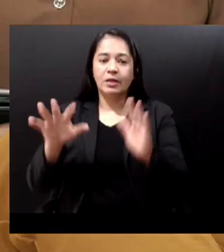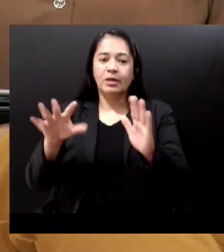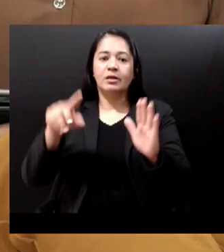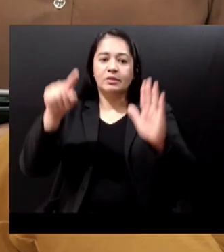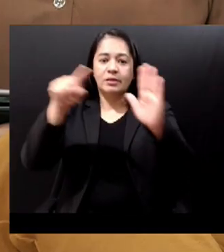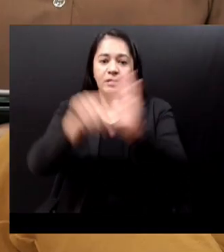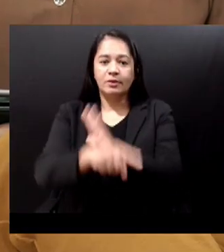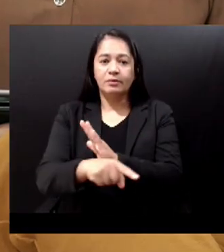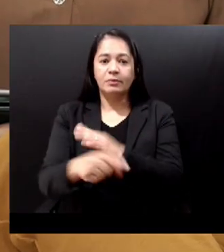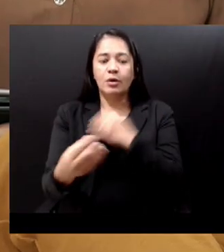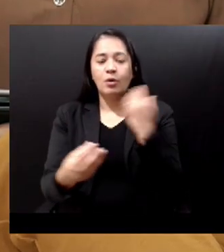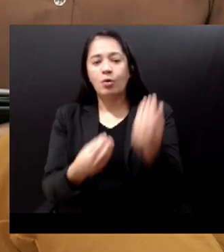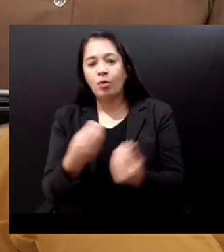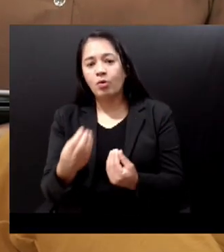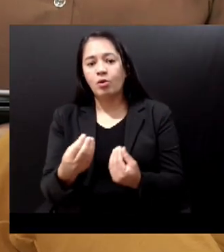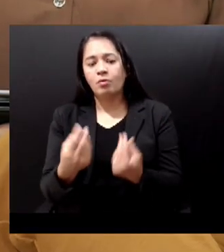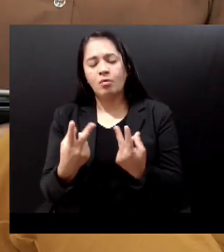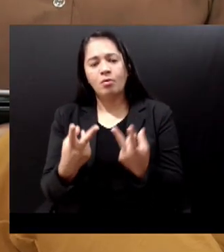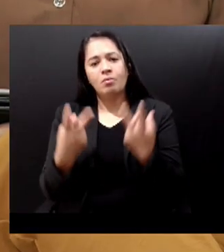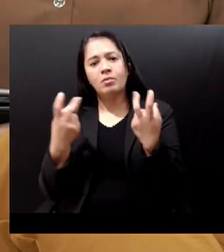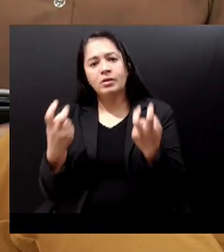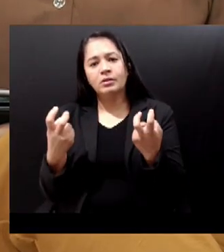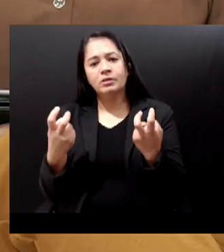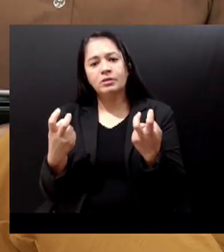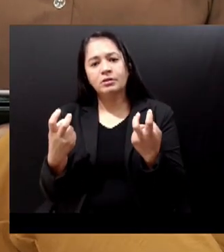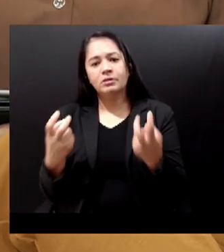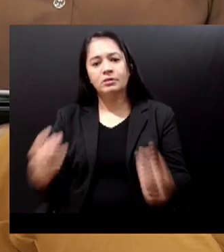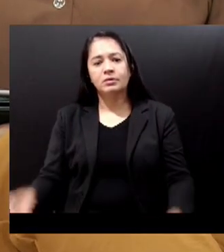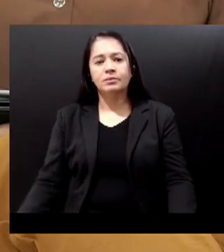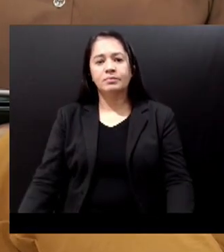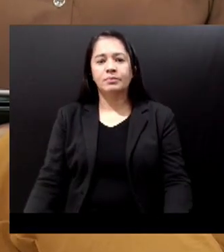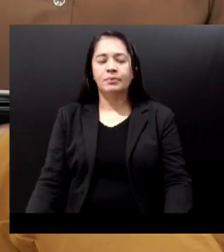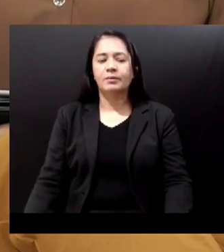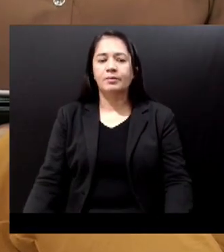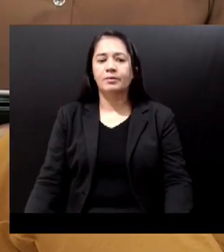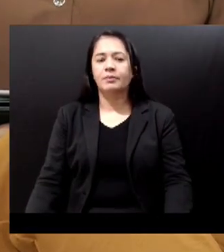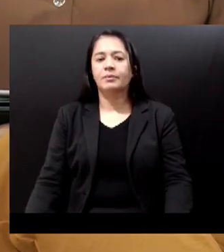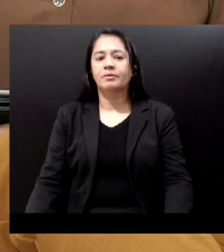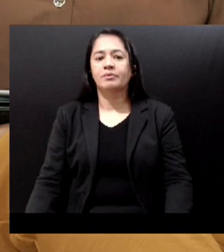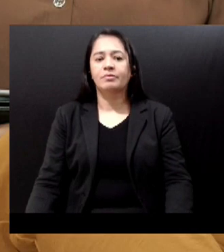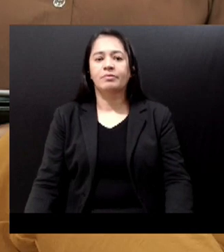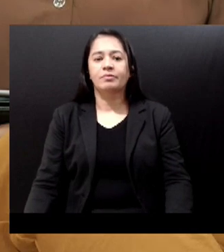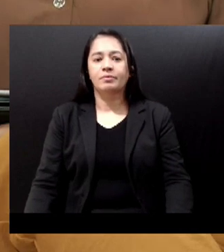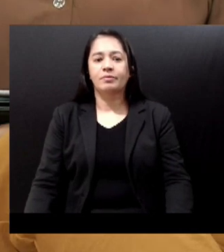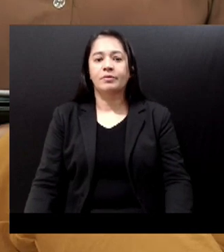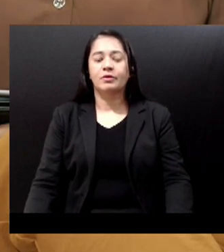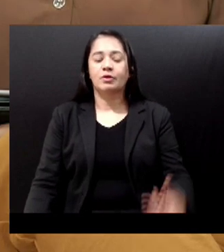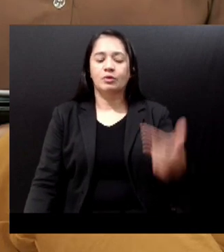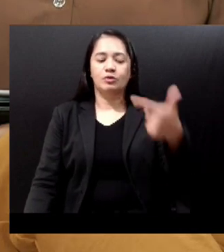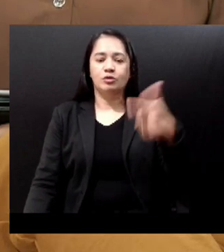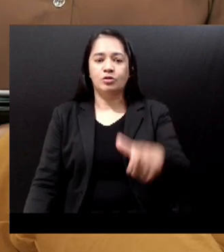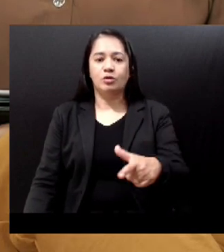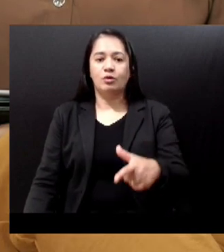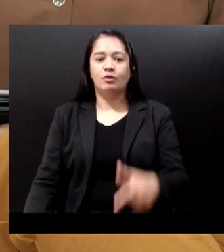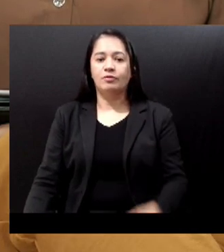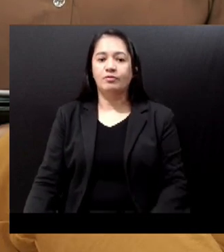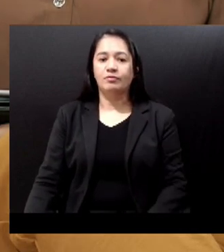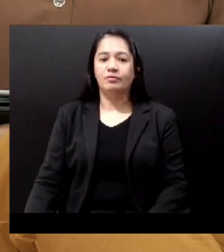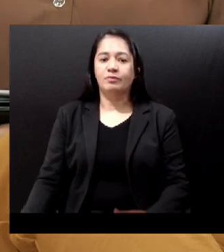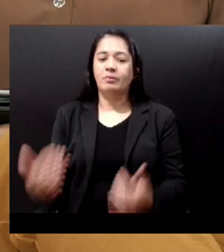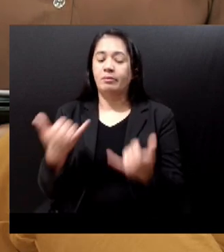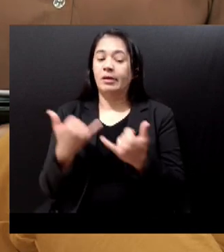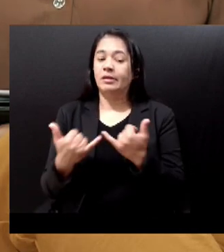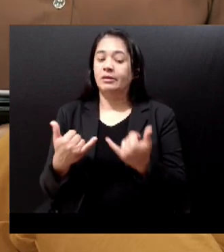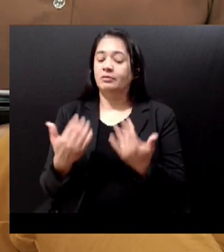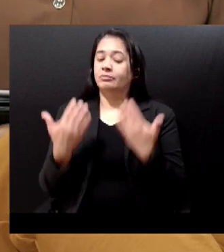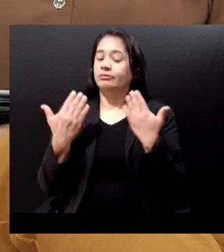se perceber nesse sentido, eh, novamente me pareço muito suspeita para dizer, mas talvez